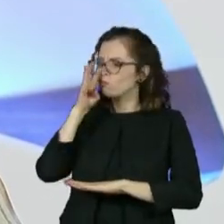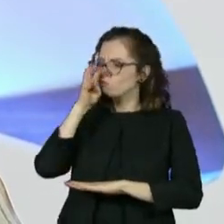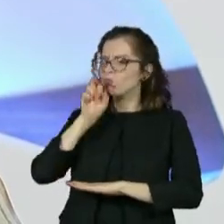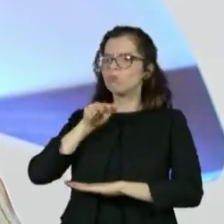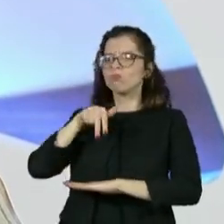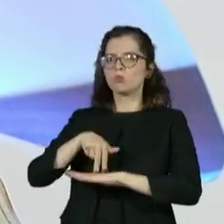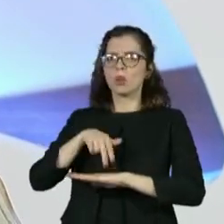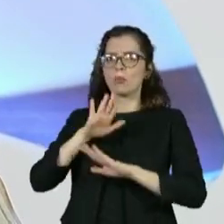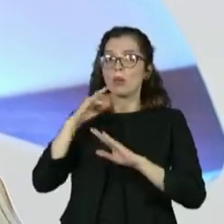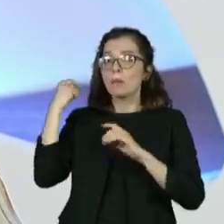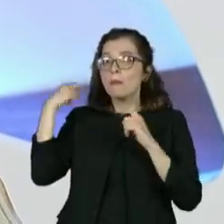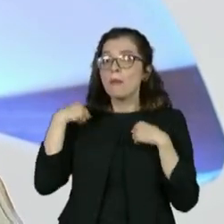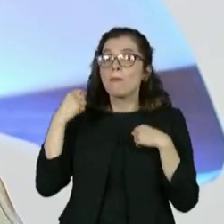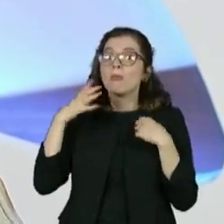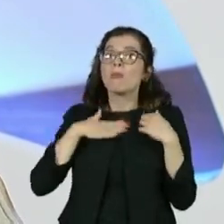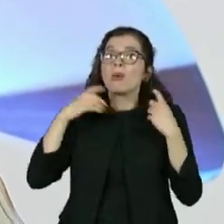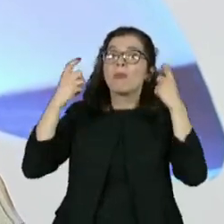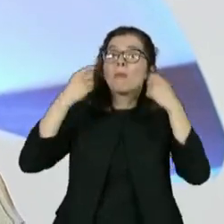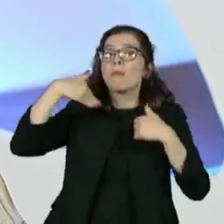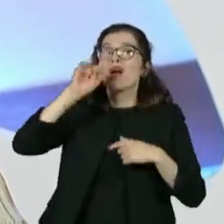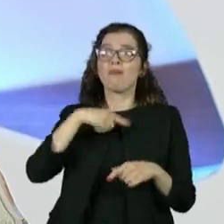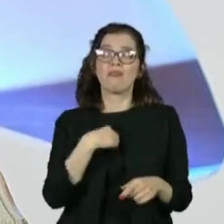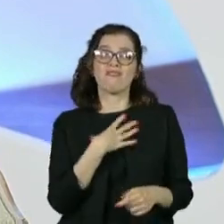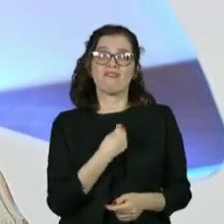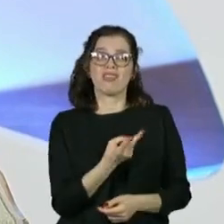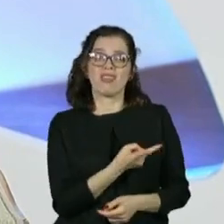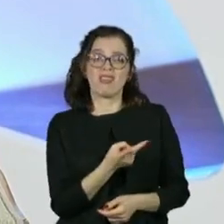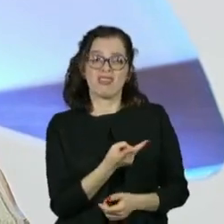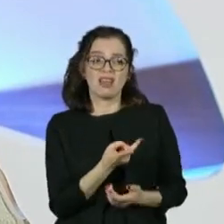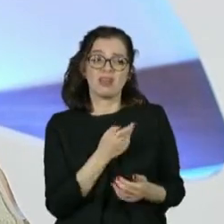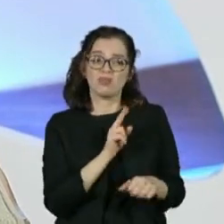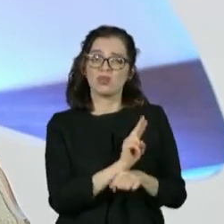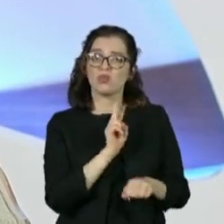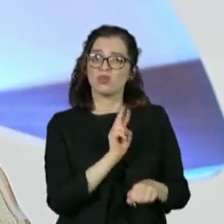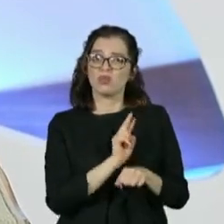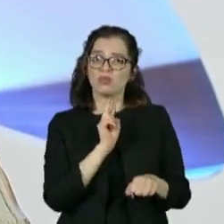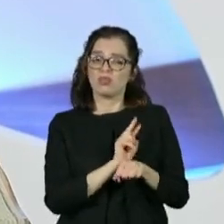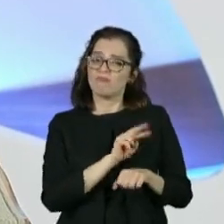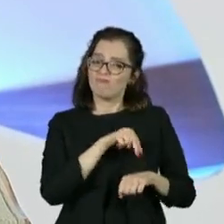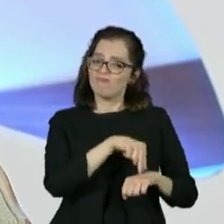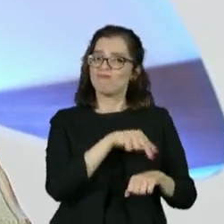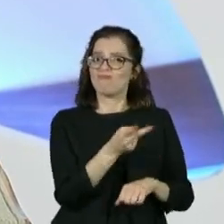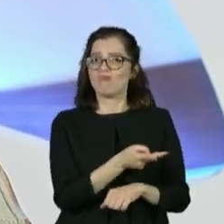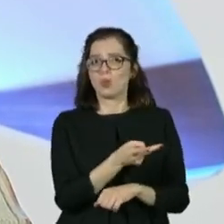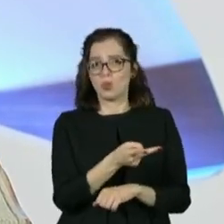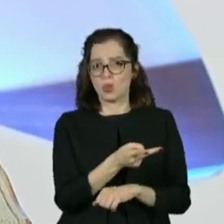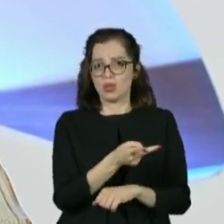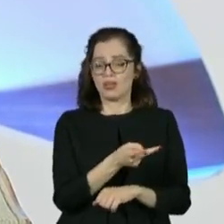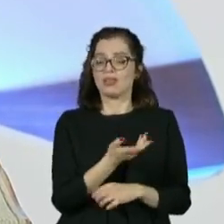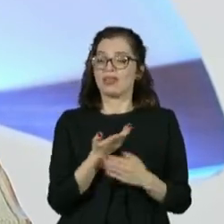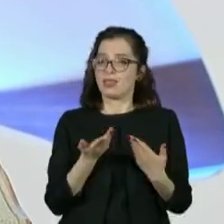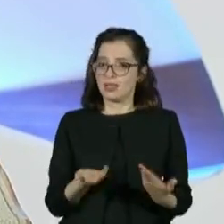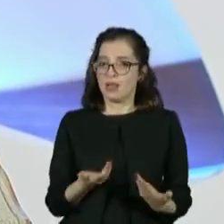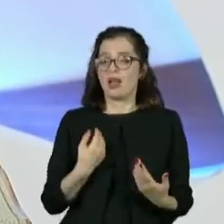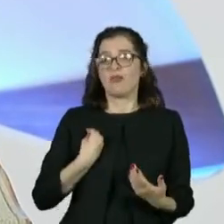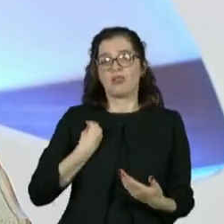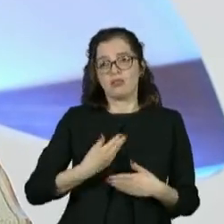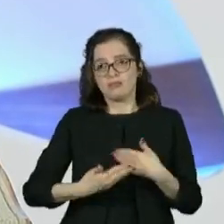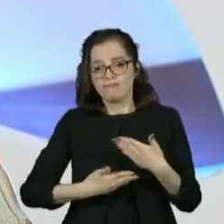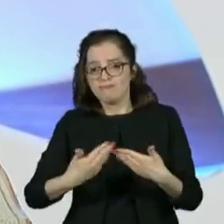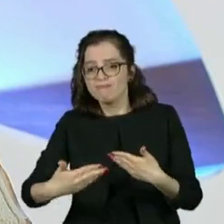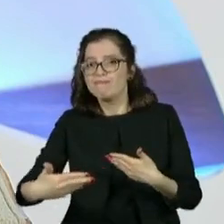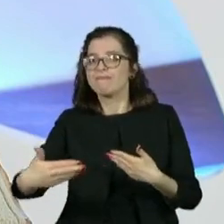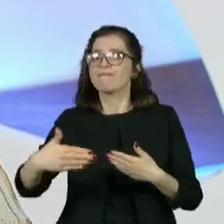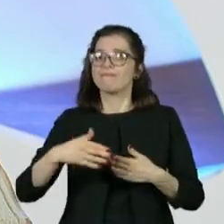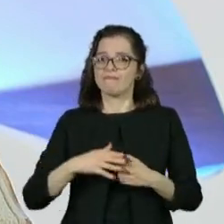filhas, né? Hoje eu estou forte com relação a isso. Elas estão começando a se preparar. Teve